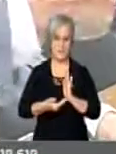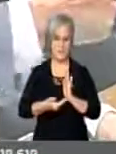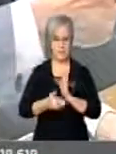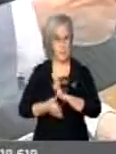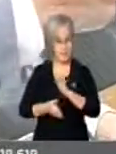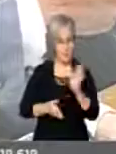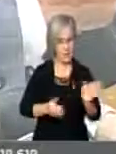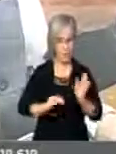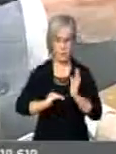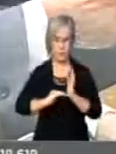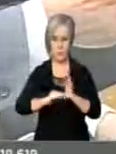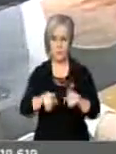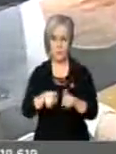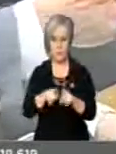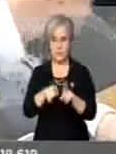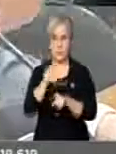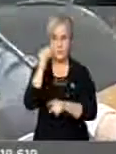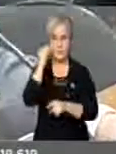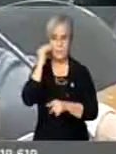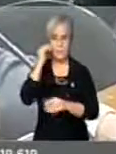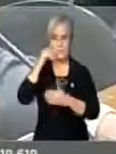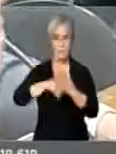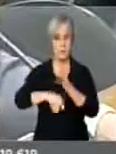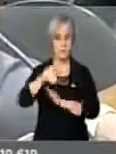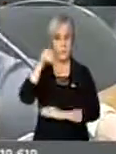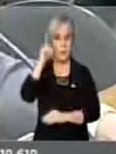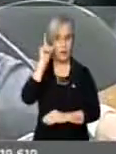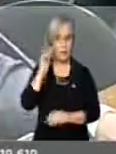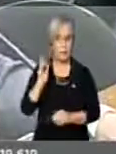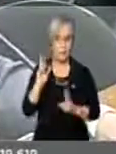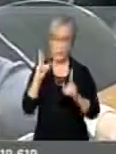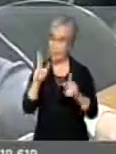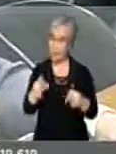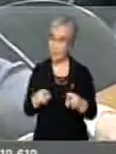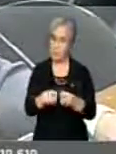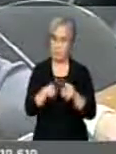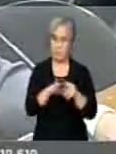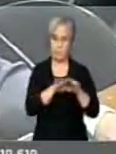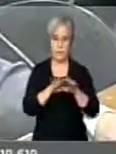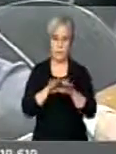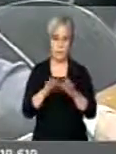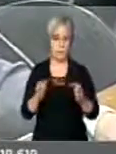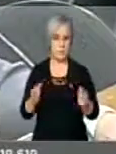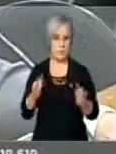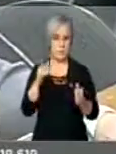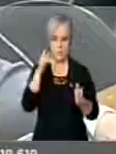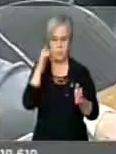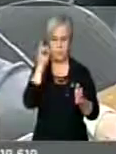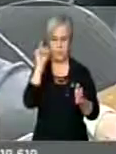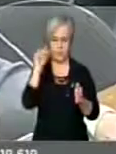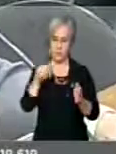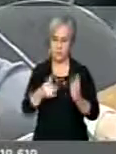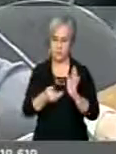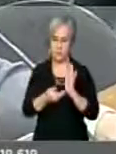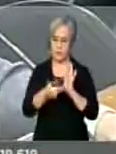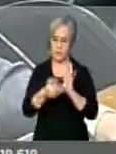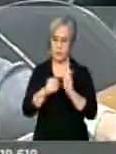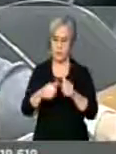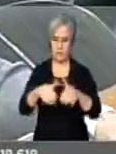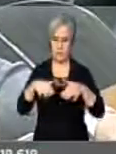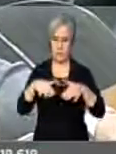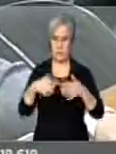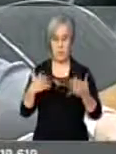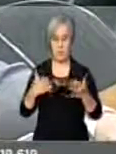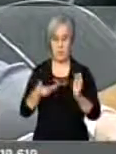Senado para votar também ainda ontem. Isso é que correu muito no plenário da Câmara ontem. E o